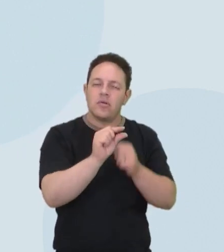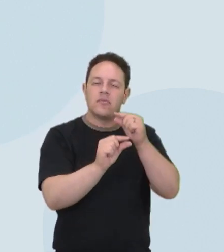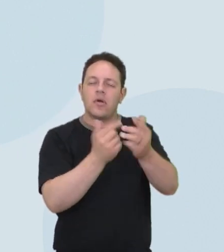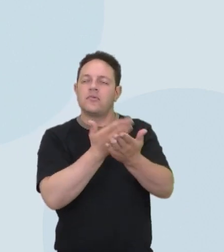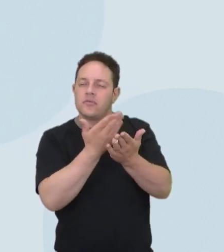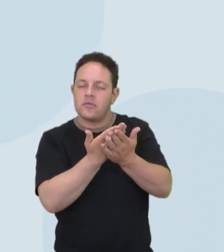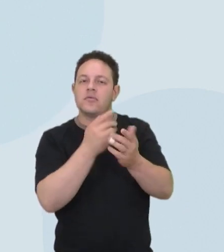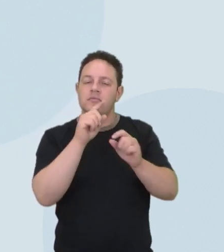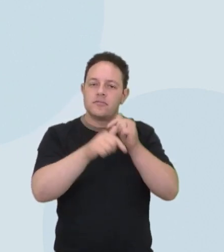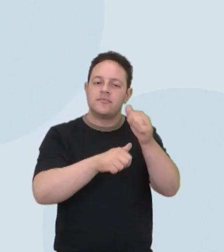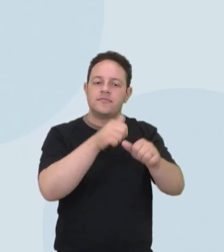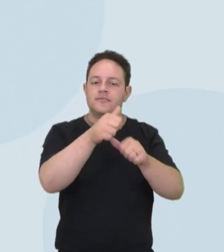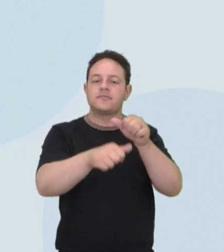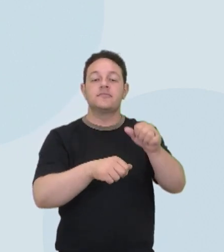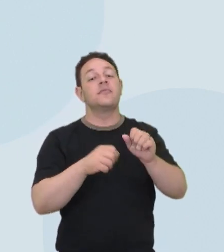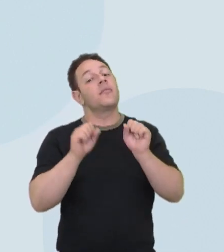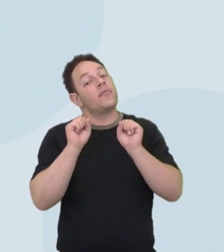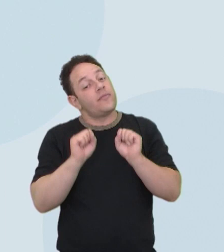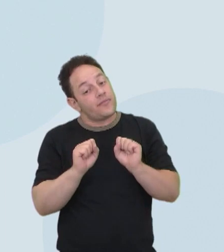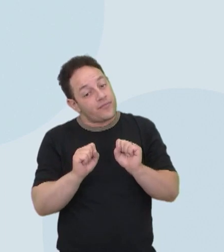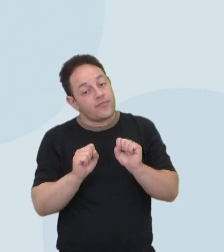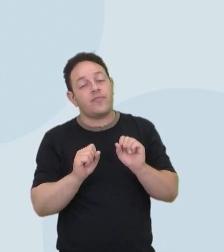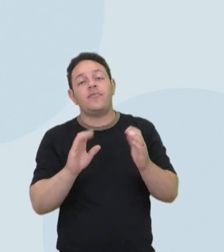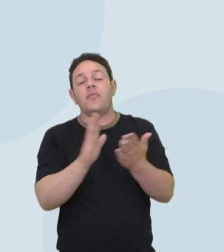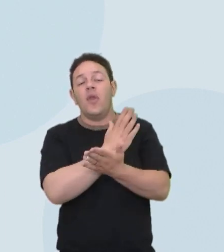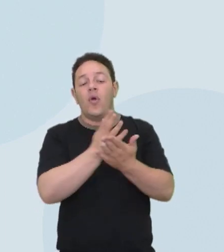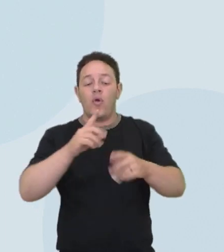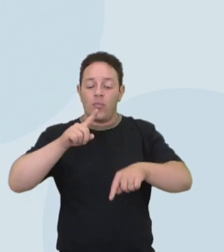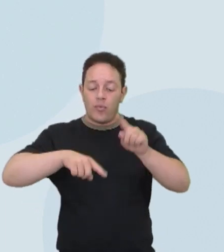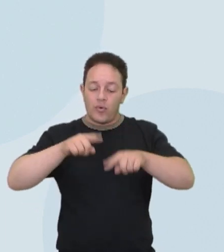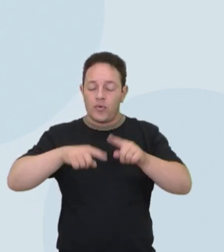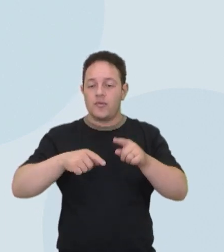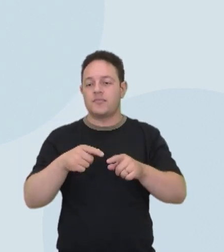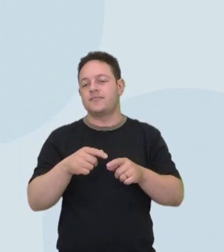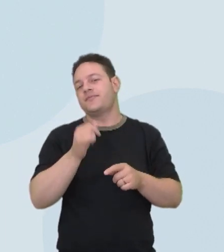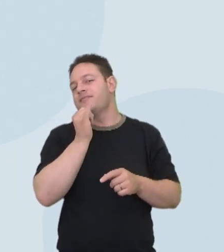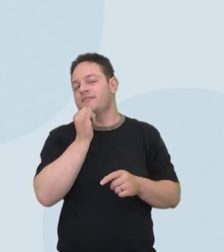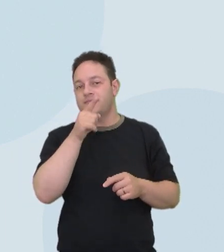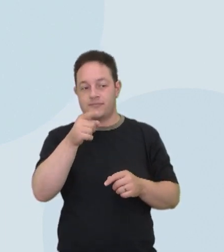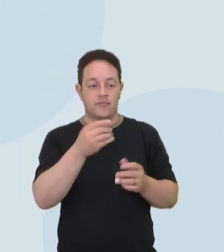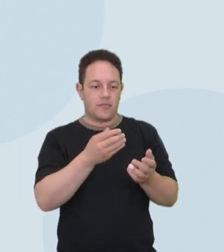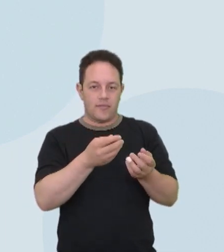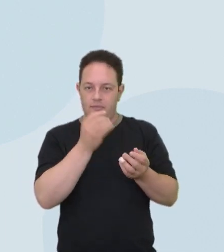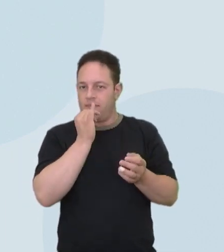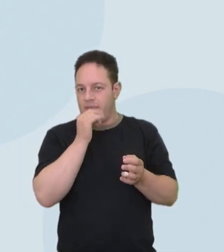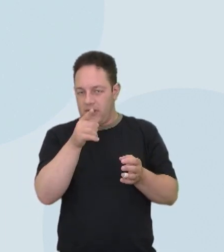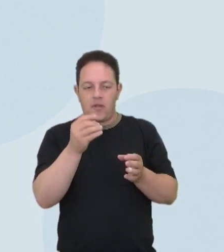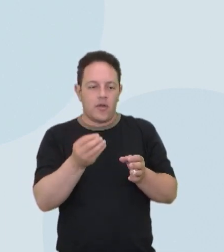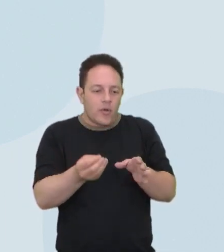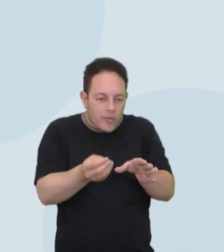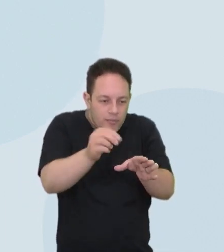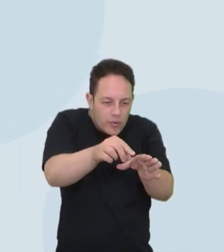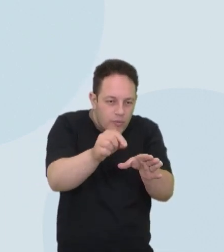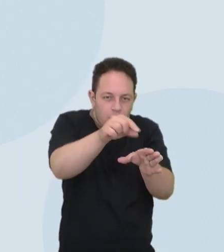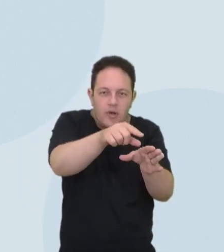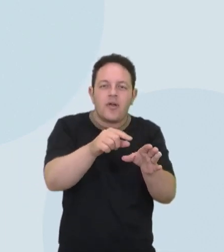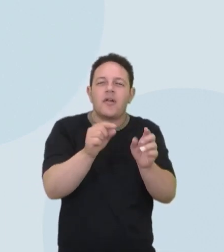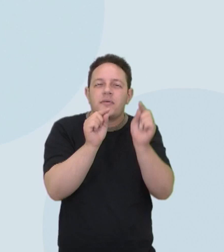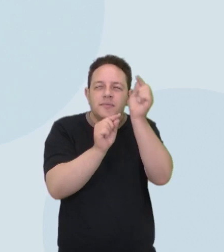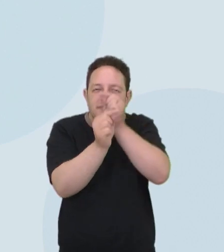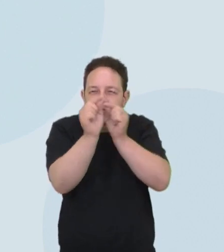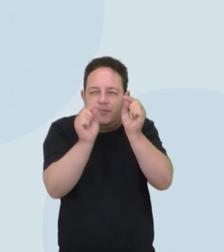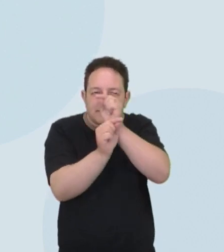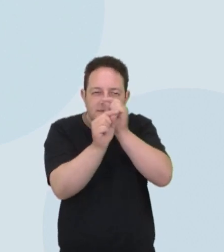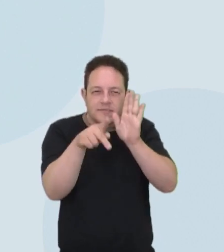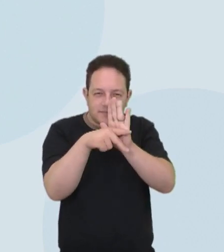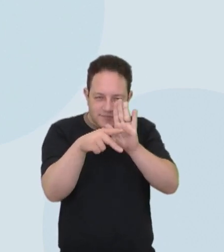vezes, causar produtos, né? Quando você tem a inserção, por exemplo, de micro-organismos para fazer esse